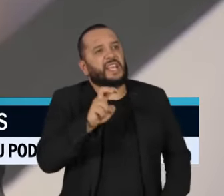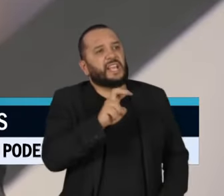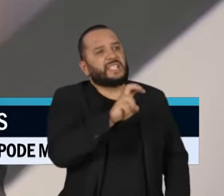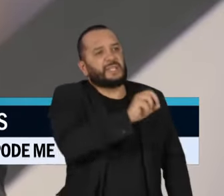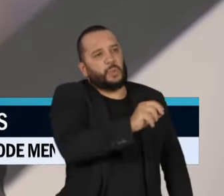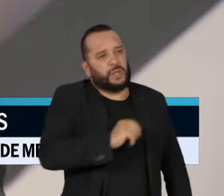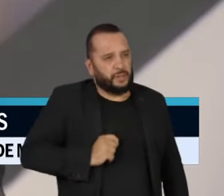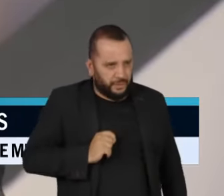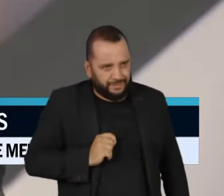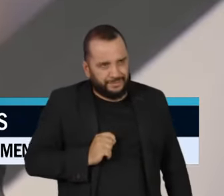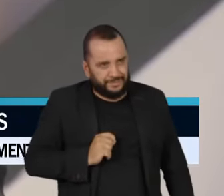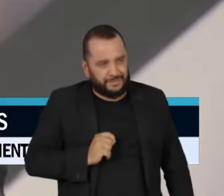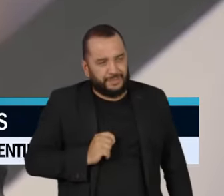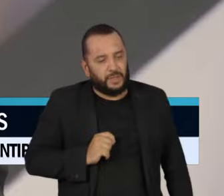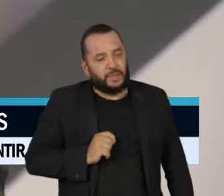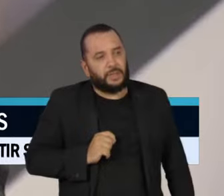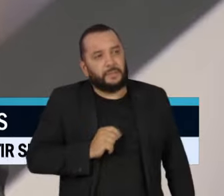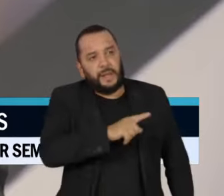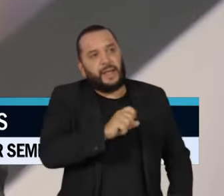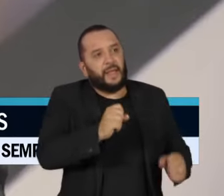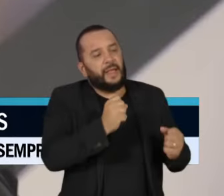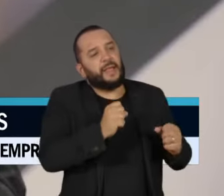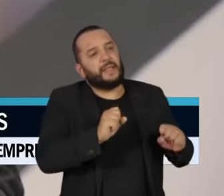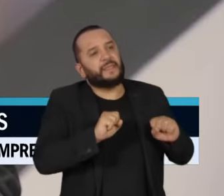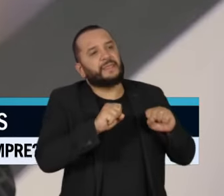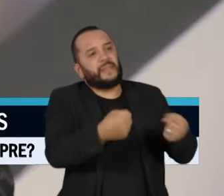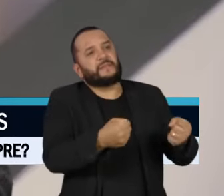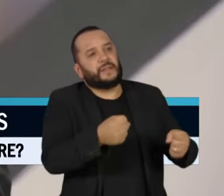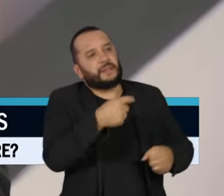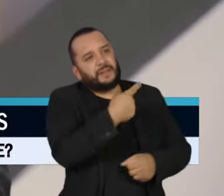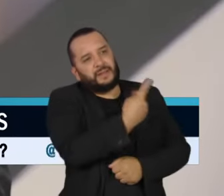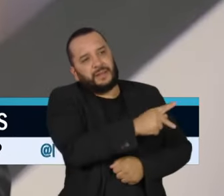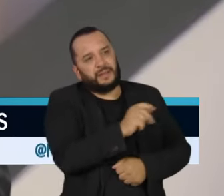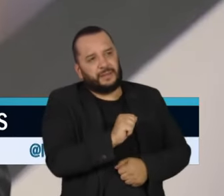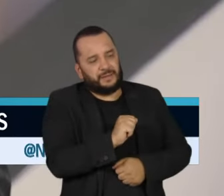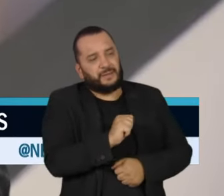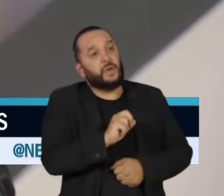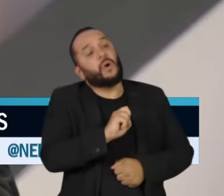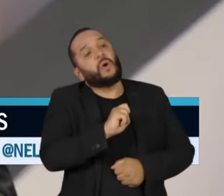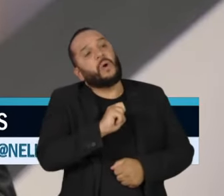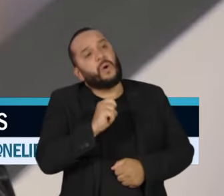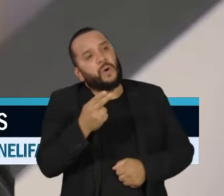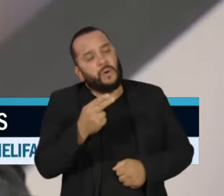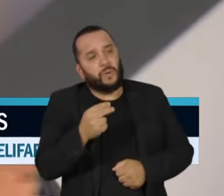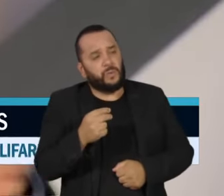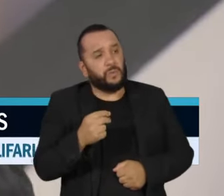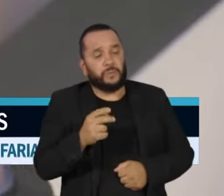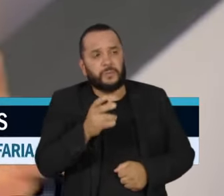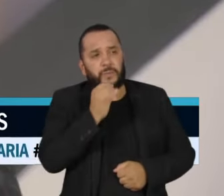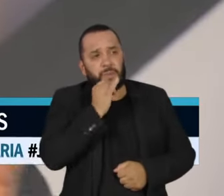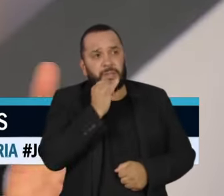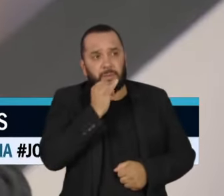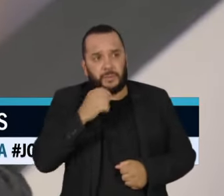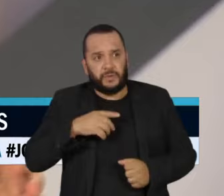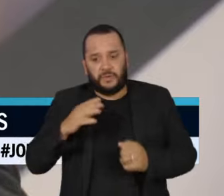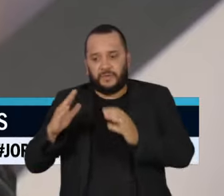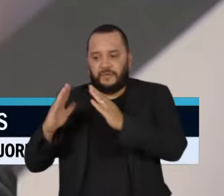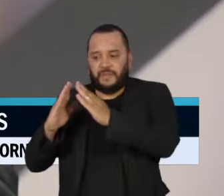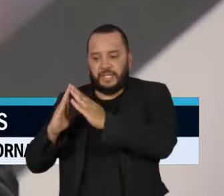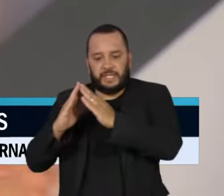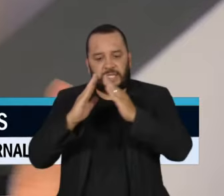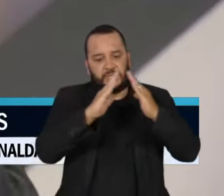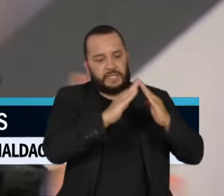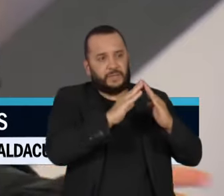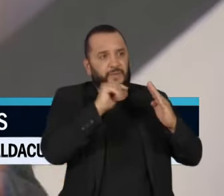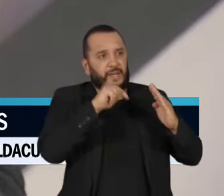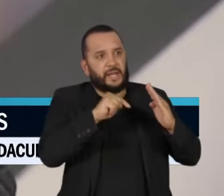Ou para a prática de tiro ao alvo, ou qual é a segurança que tem esse vizinho diante de qualquer alteração que